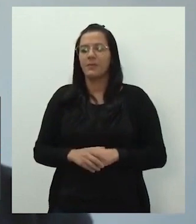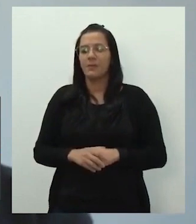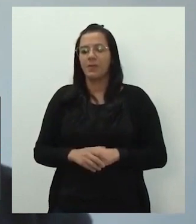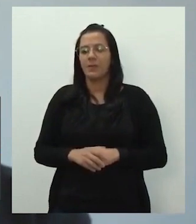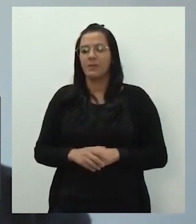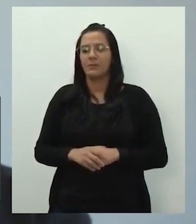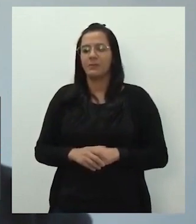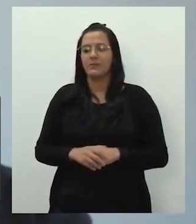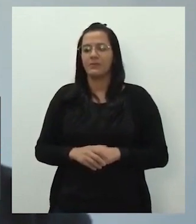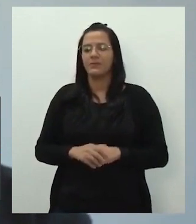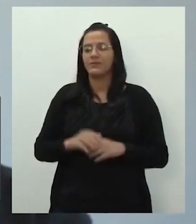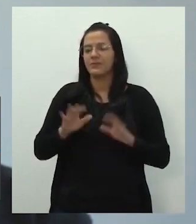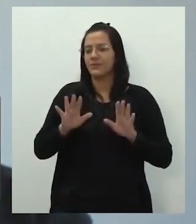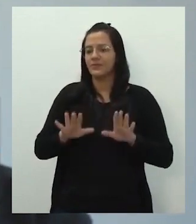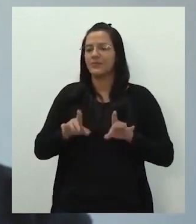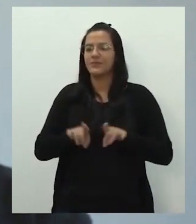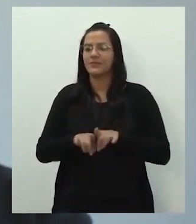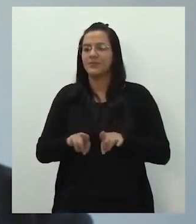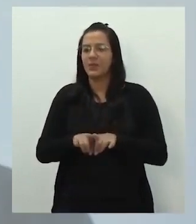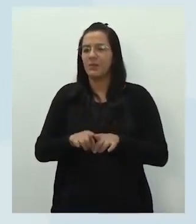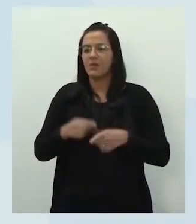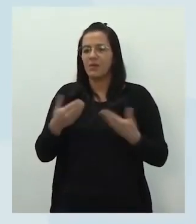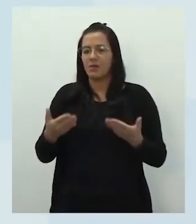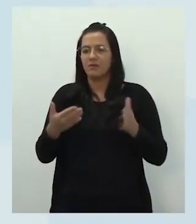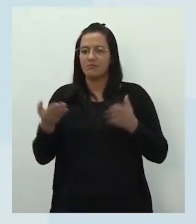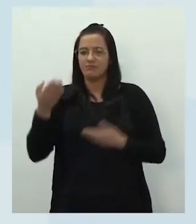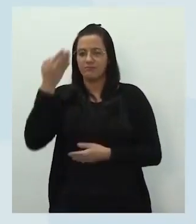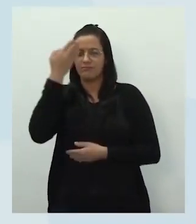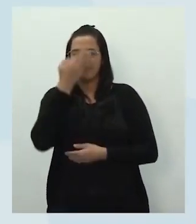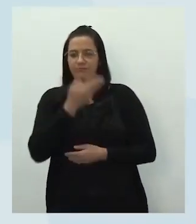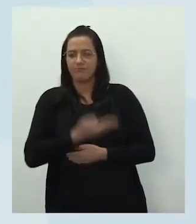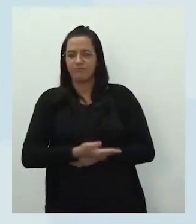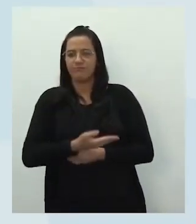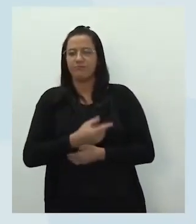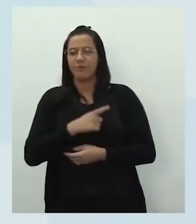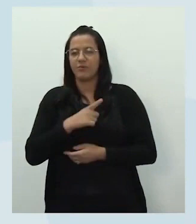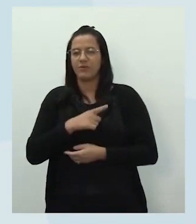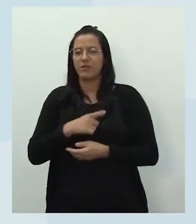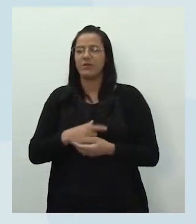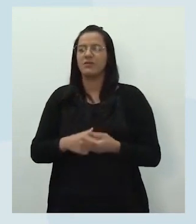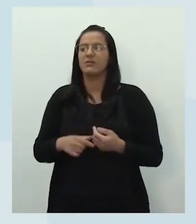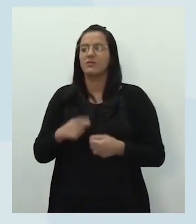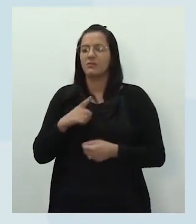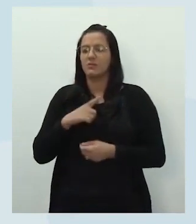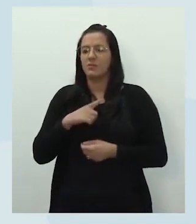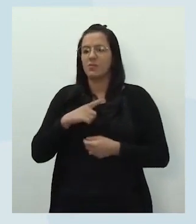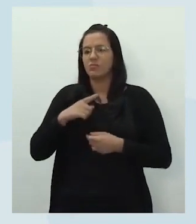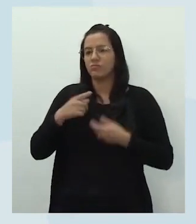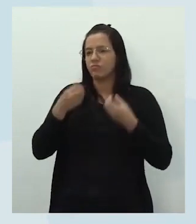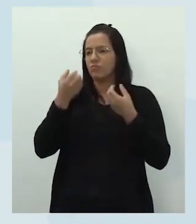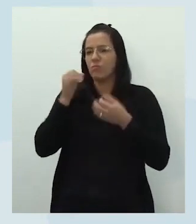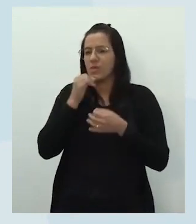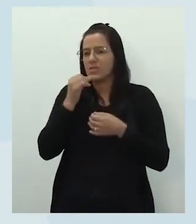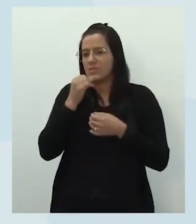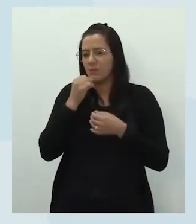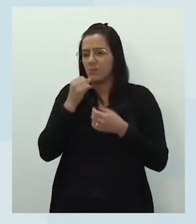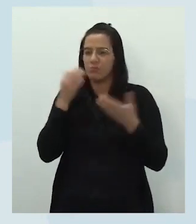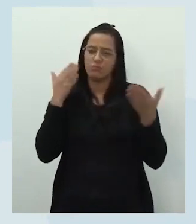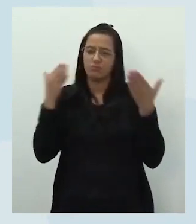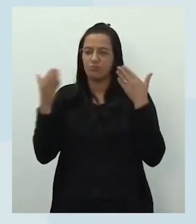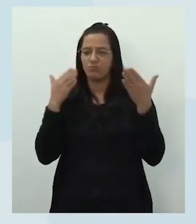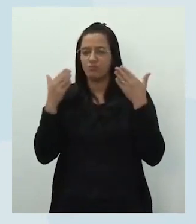e aquele serve como, esse modelo que foi visto serve como modelo mesmo, de um exemplo.